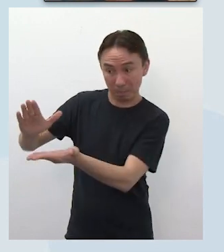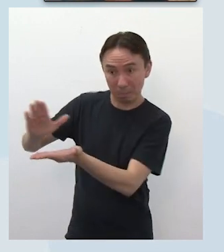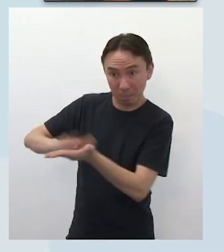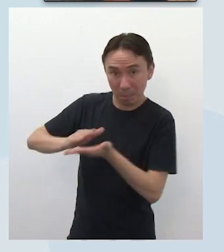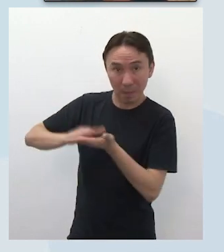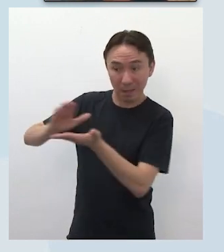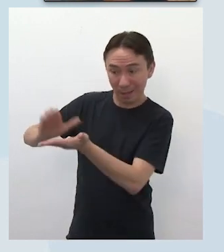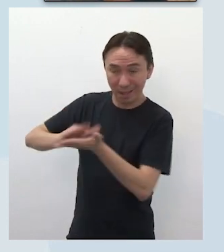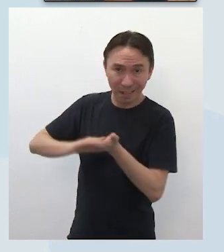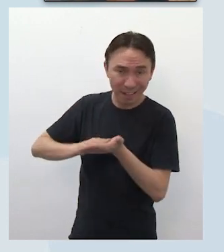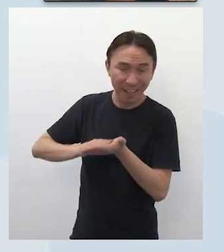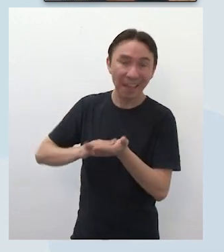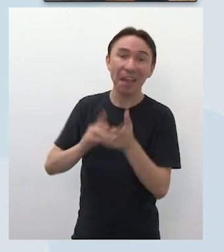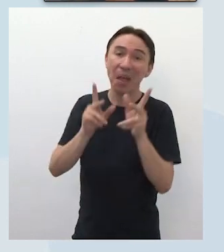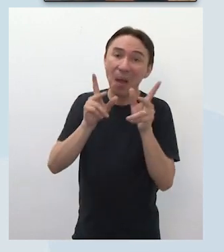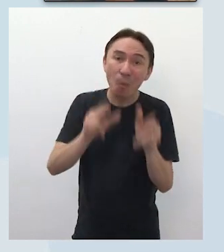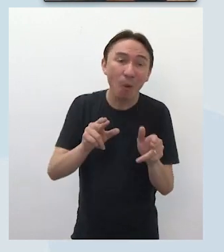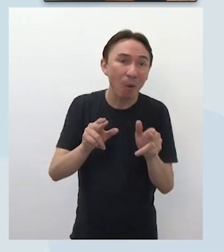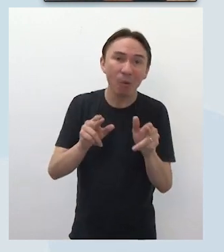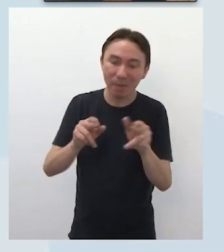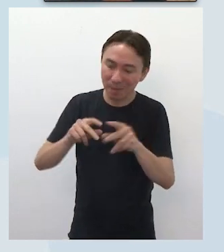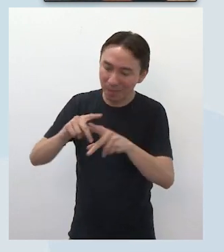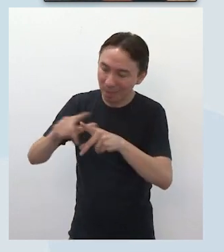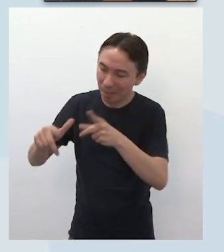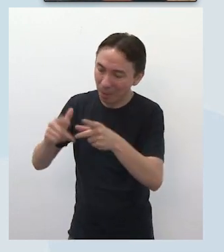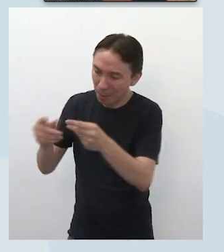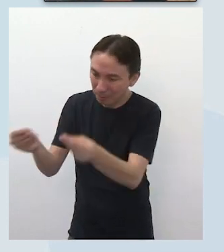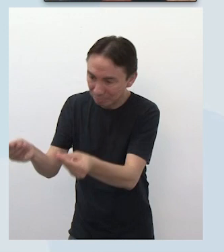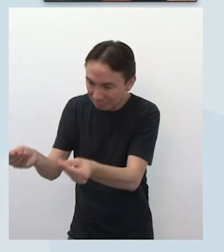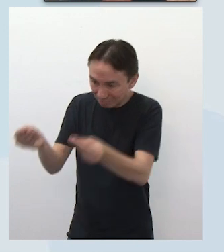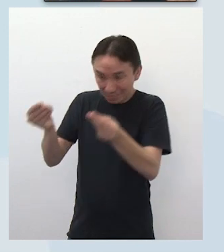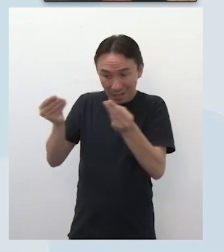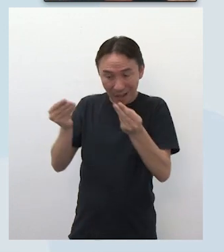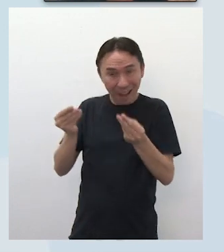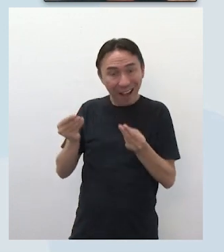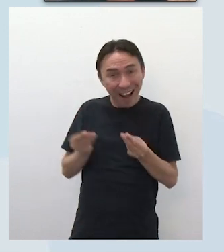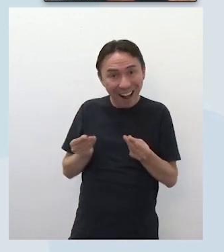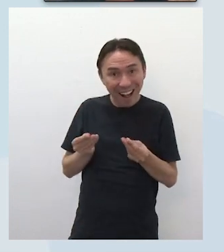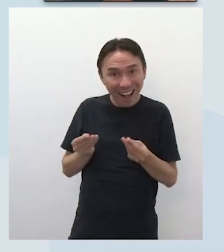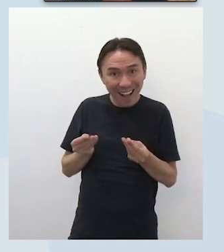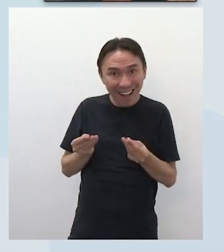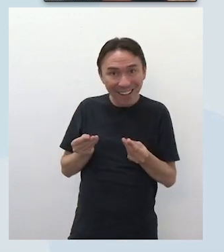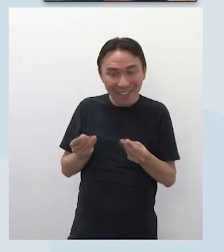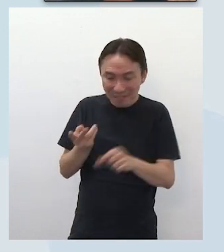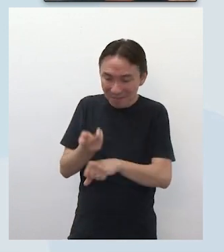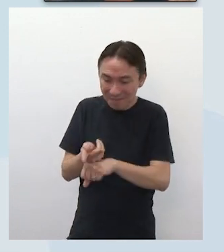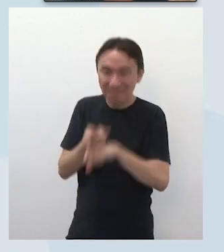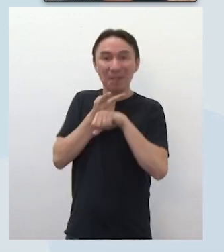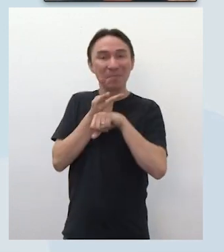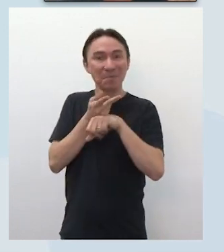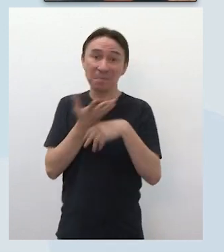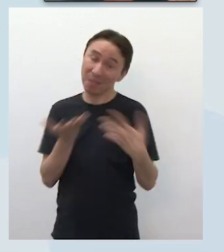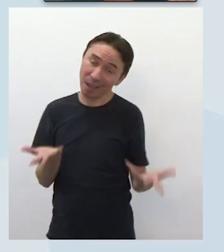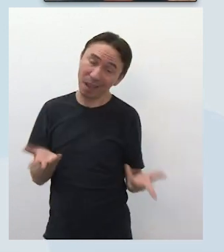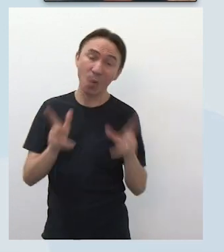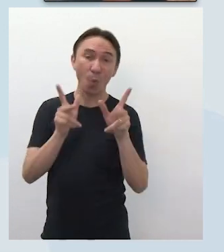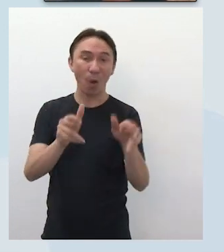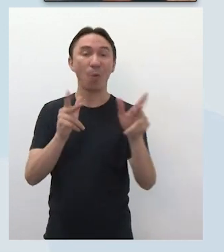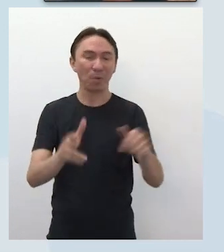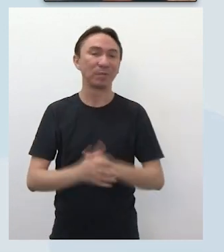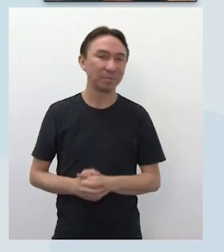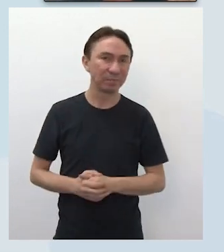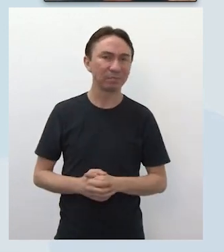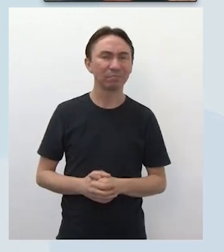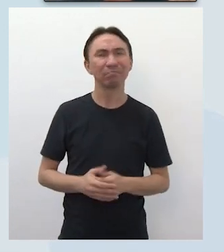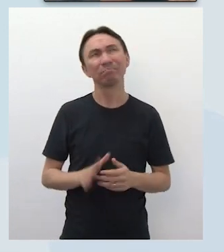é exatamente esse sistema de recompensa que é acionado no cérebro. Ora, Flávia, se você está dizendo isso,